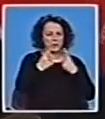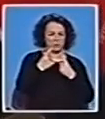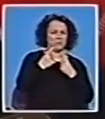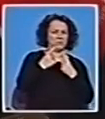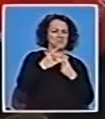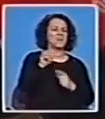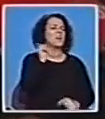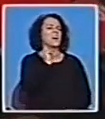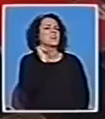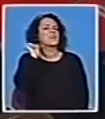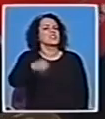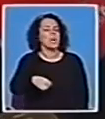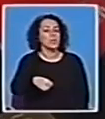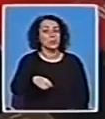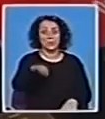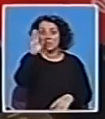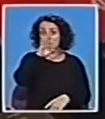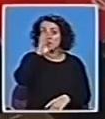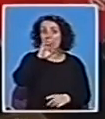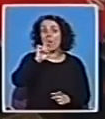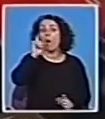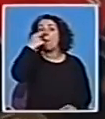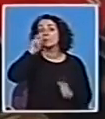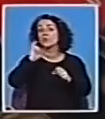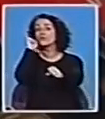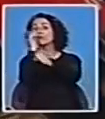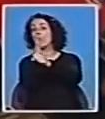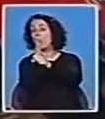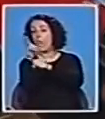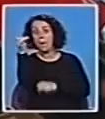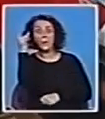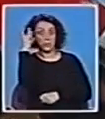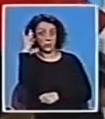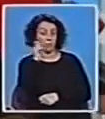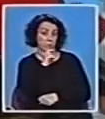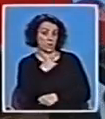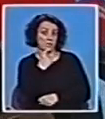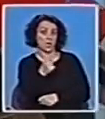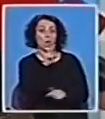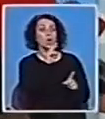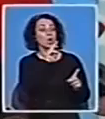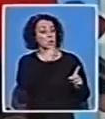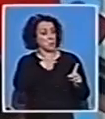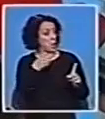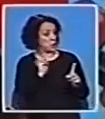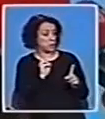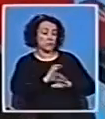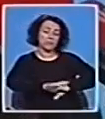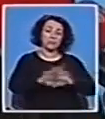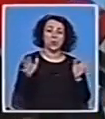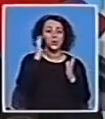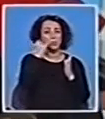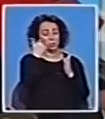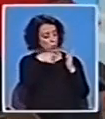não ligam nenhum. E se tiver alguém de má fé do lado de lá, do outro lado, diz, não deu resposta, logo nos termos número